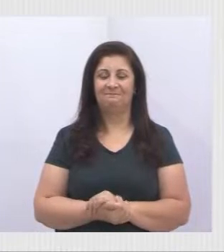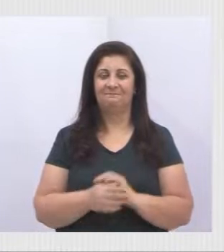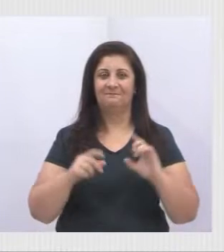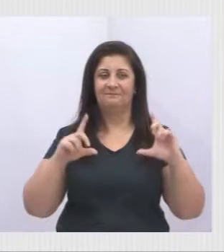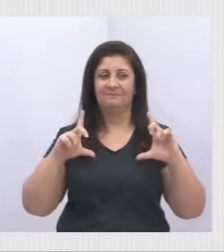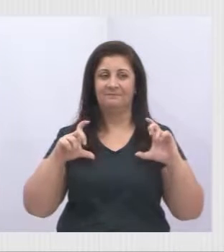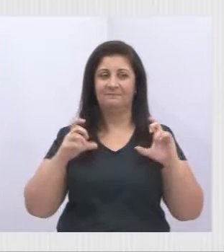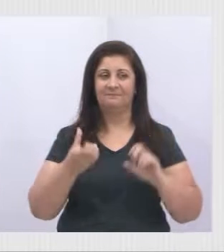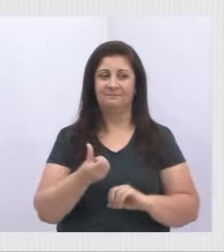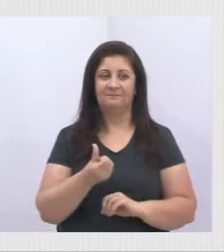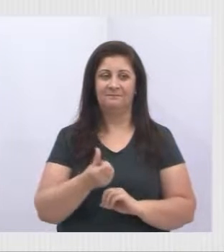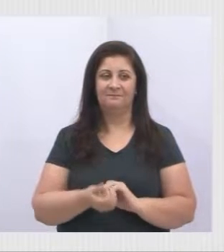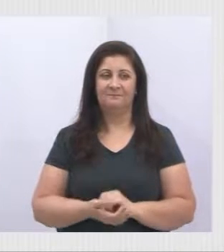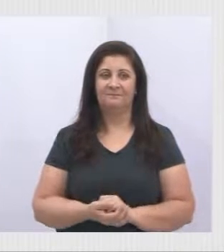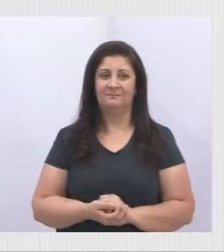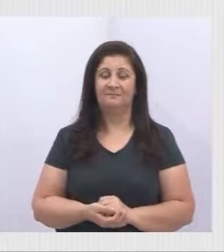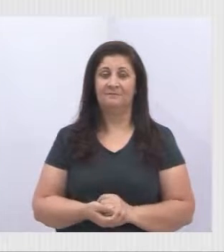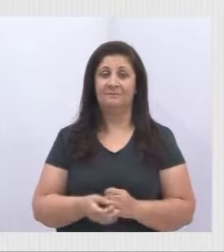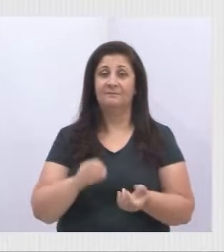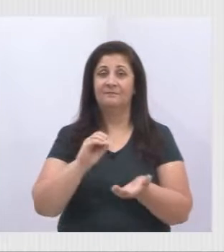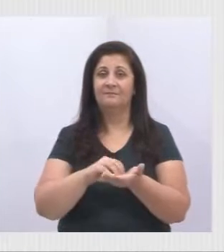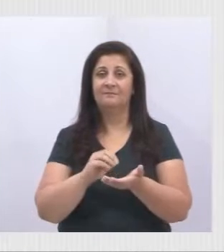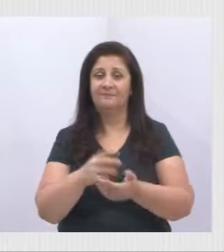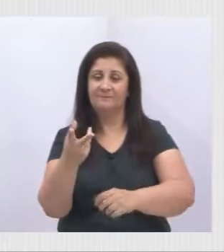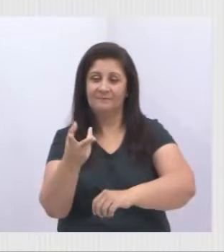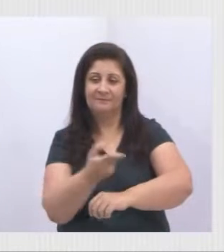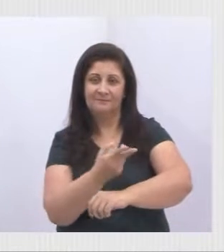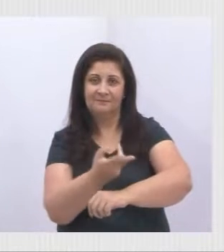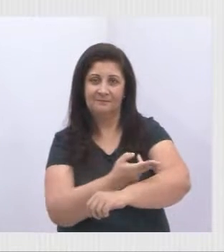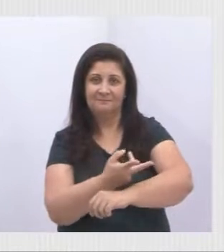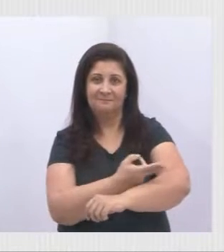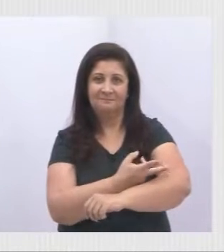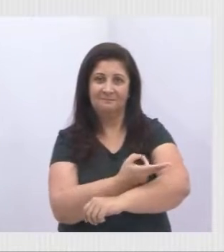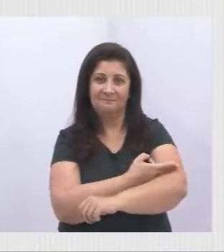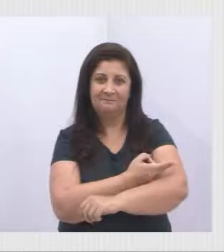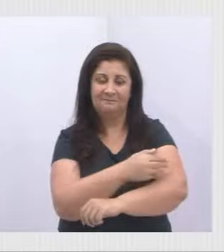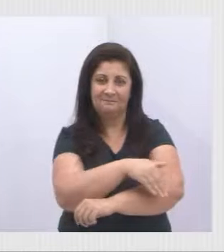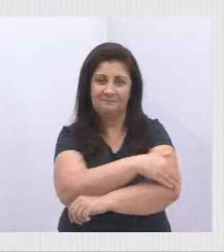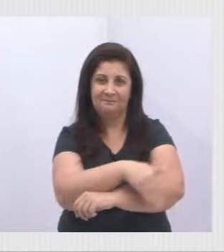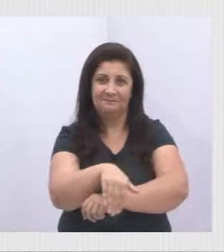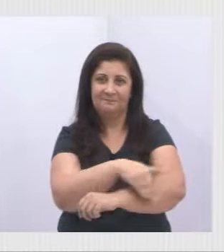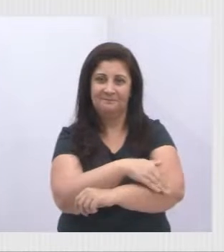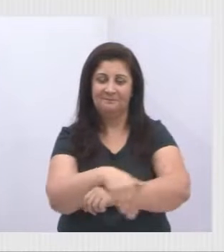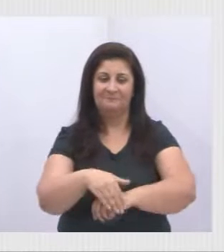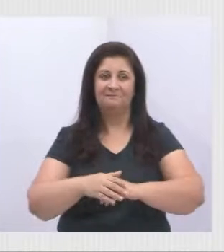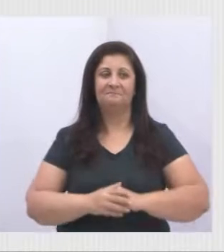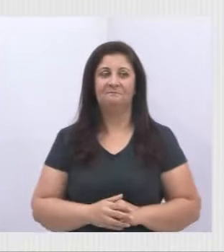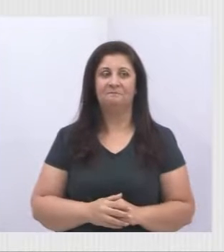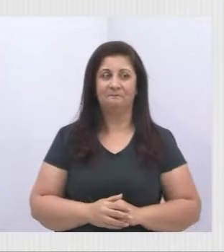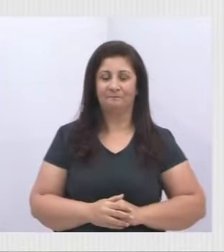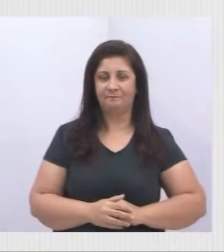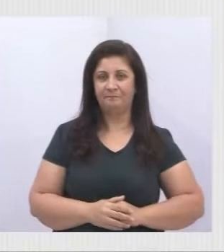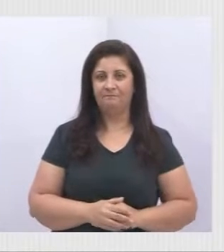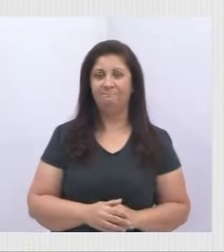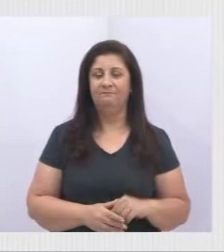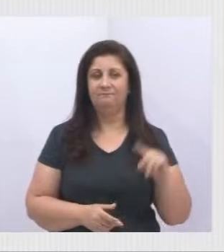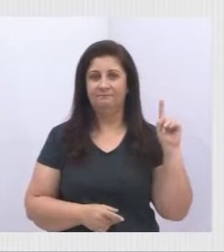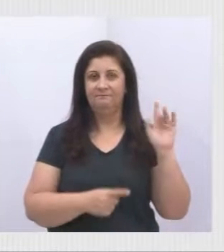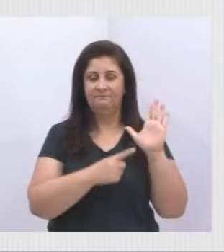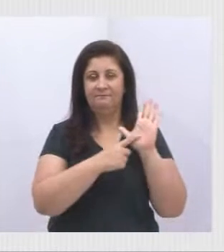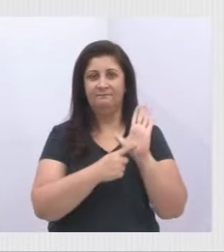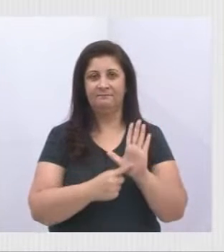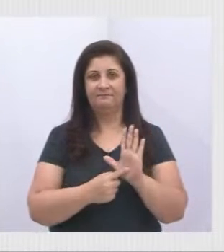6. Falta de capina na marginal da estrada do Pagador de